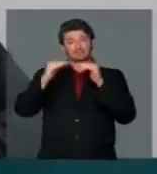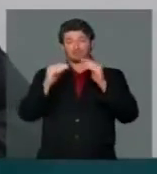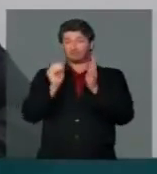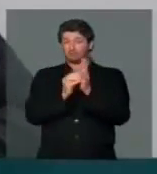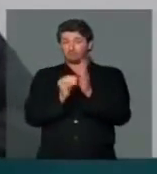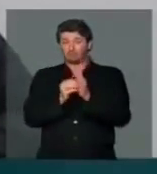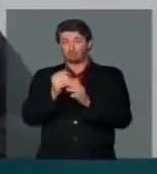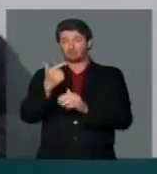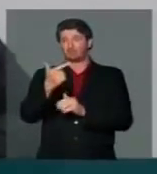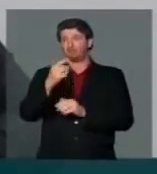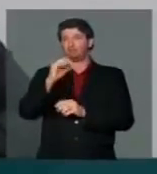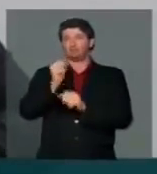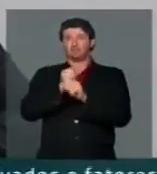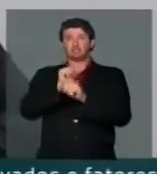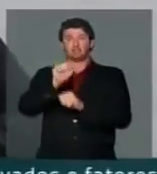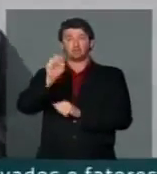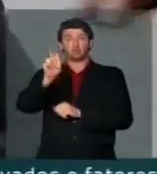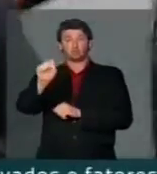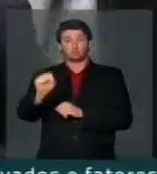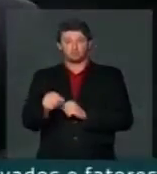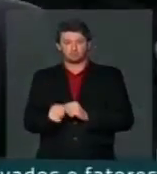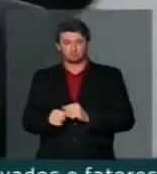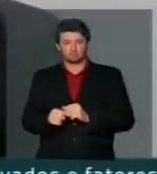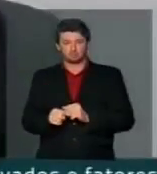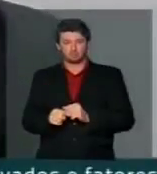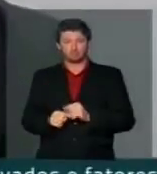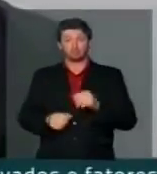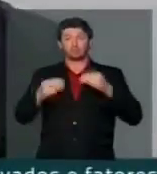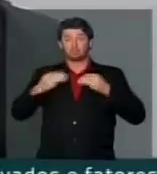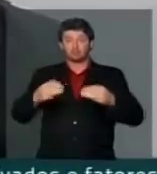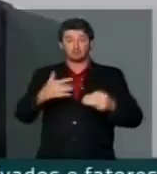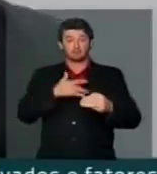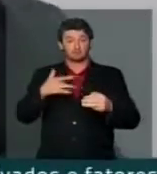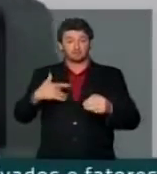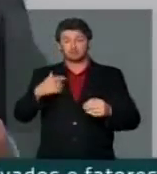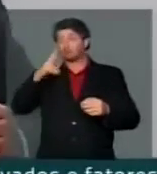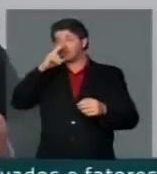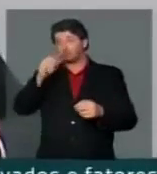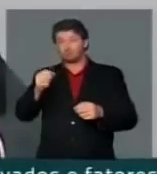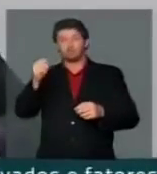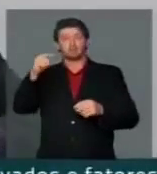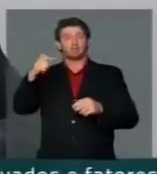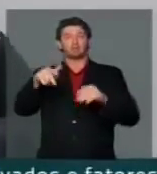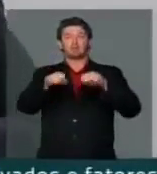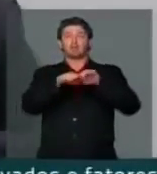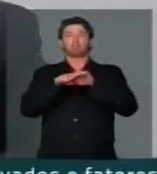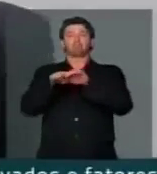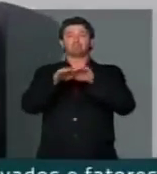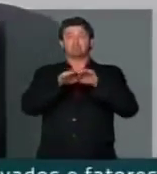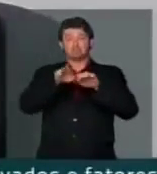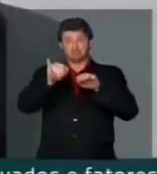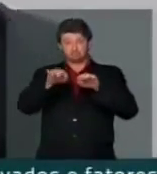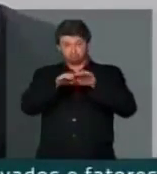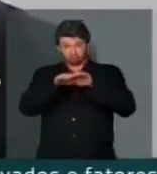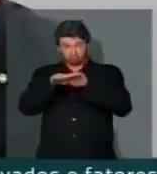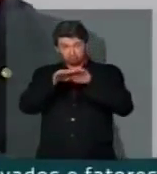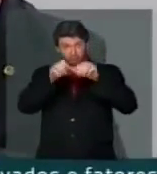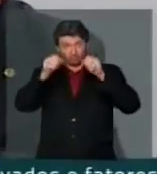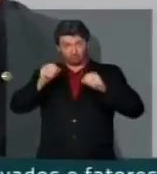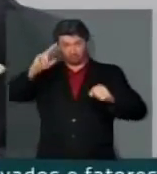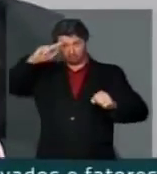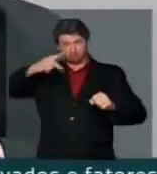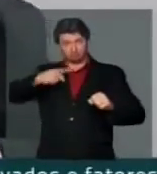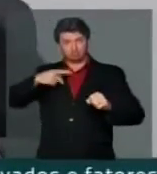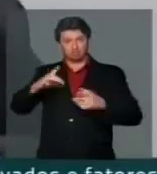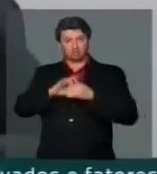20 anos de SUS, 20 e tantos anos de SUS, 20 e tantos anos de SUS, o Ministério da Saúde é a força não hegemônica. Porque se fosse, o SUS já